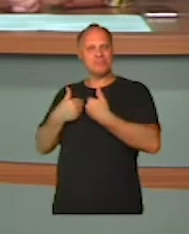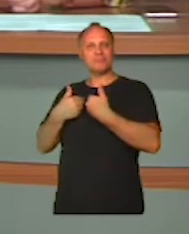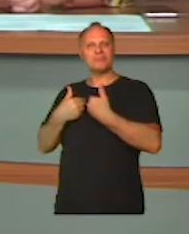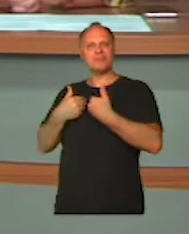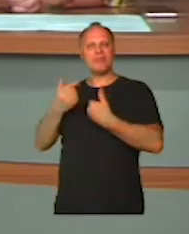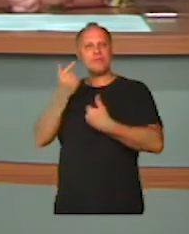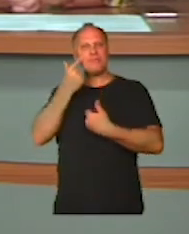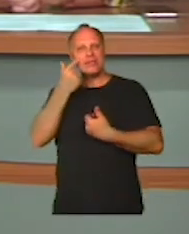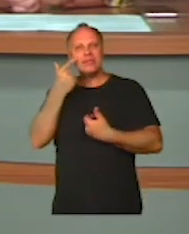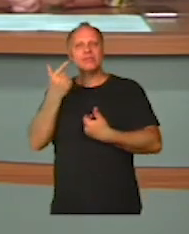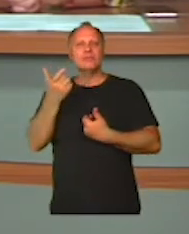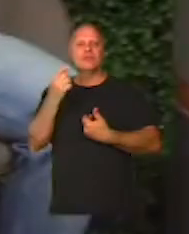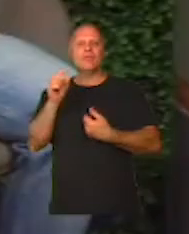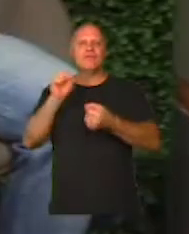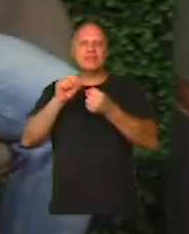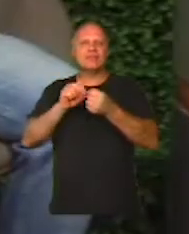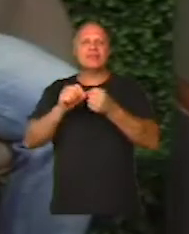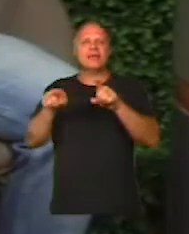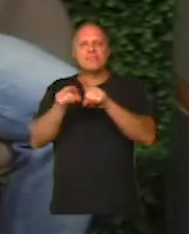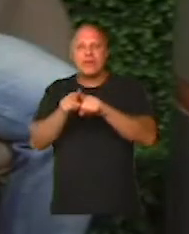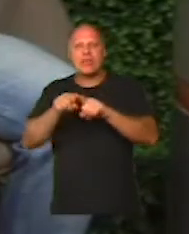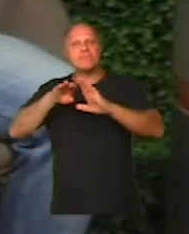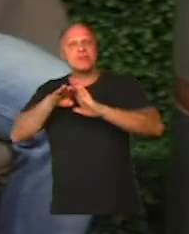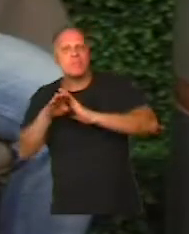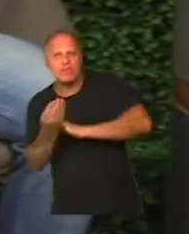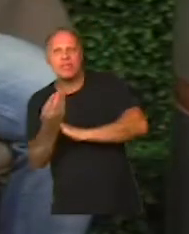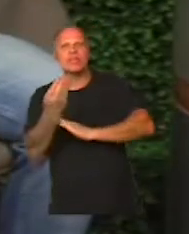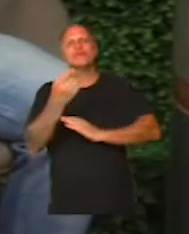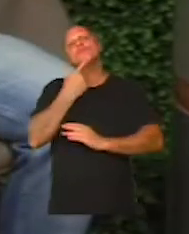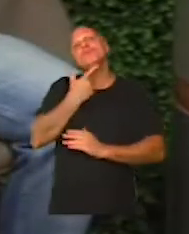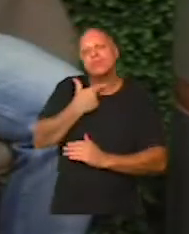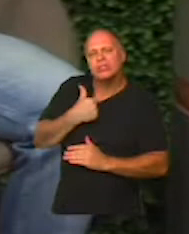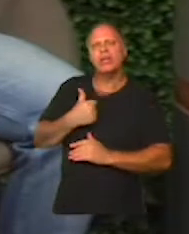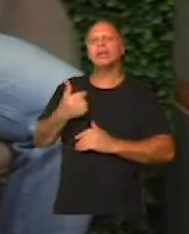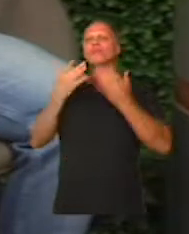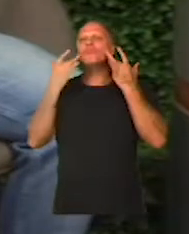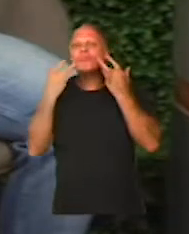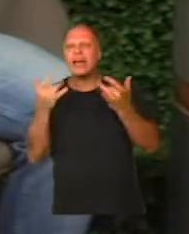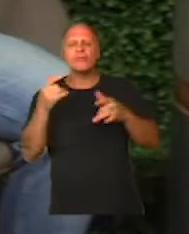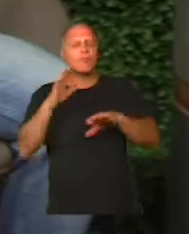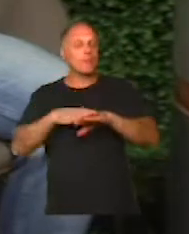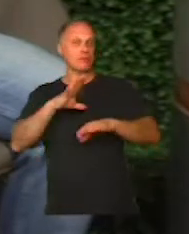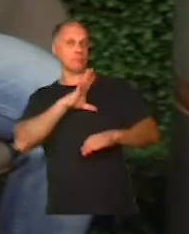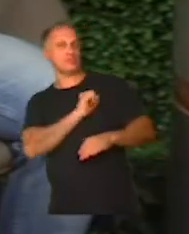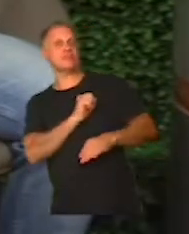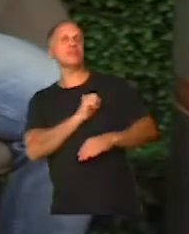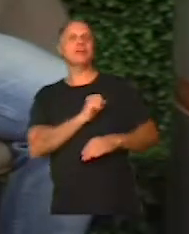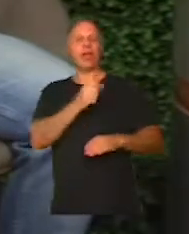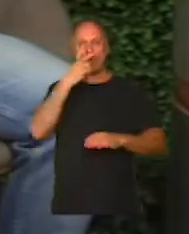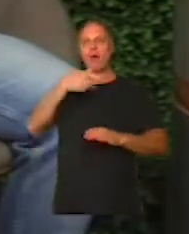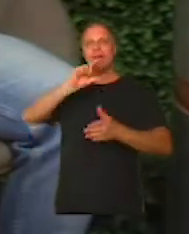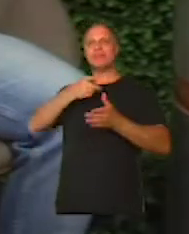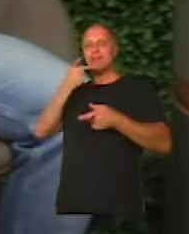Entretês, fui lá, pá, pá, pá. Aí acabei me adaptando, gostando, criando mais gosto. Então, como eu te falei antes,